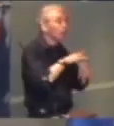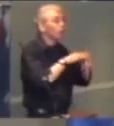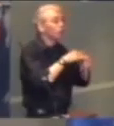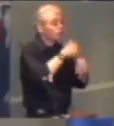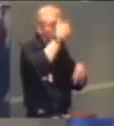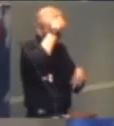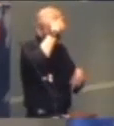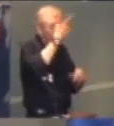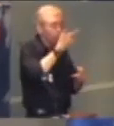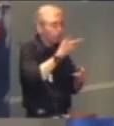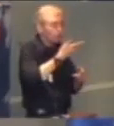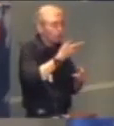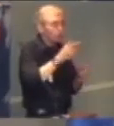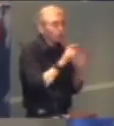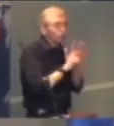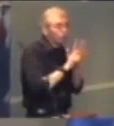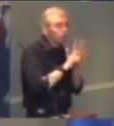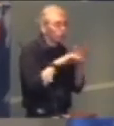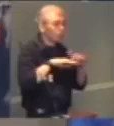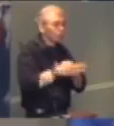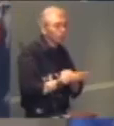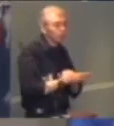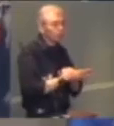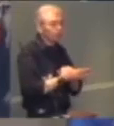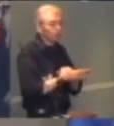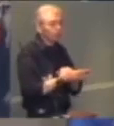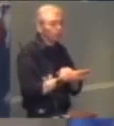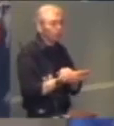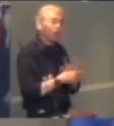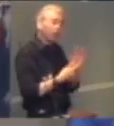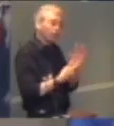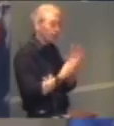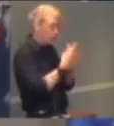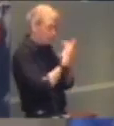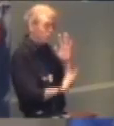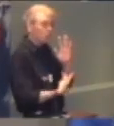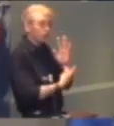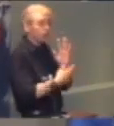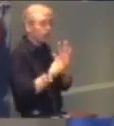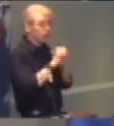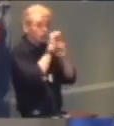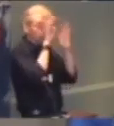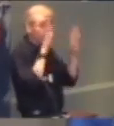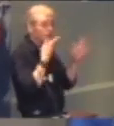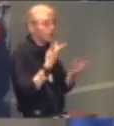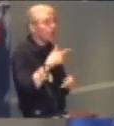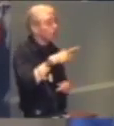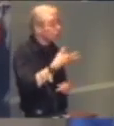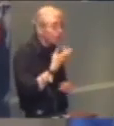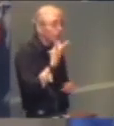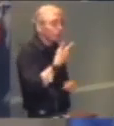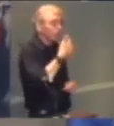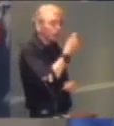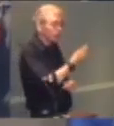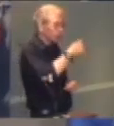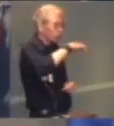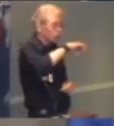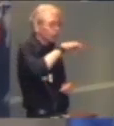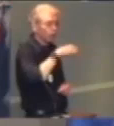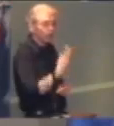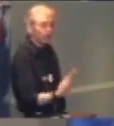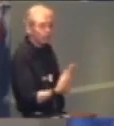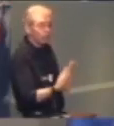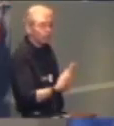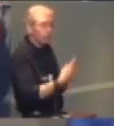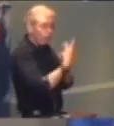químicos e Outras Drogas e a portaria é bem clara certo nós queremos a 793 que é a